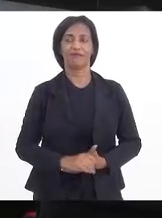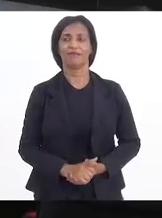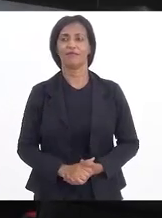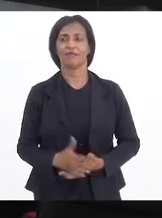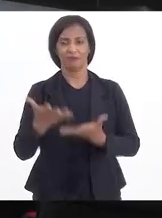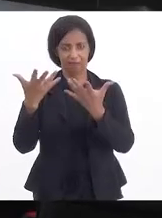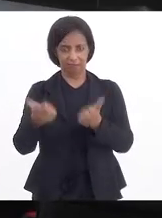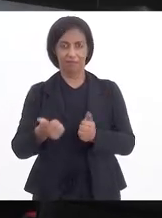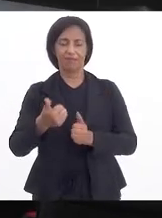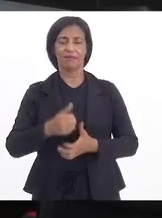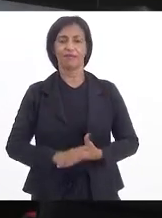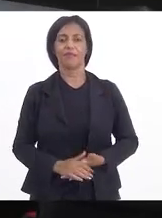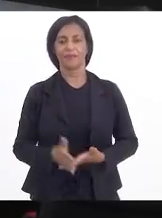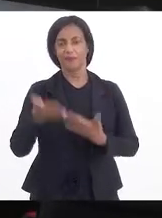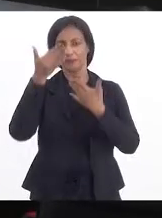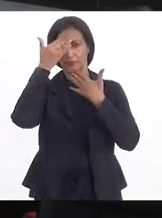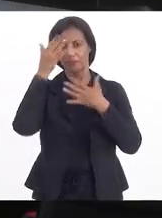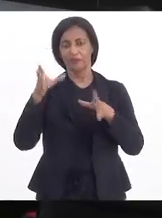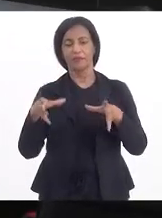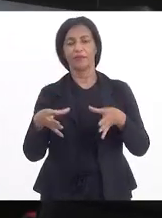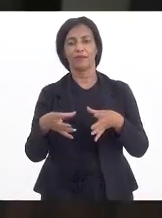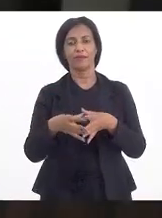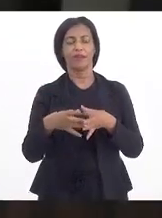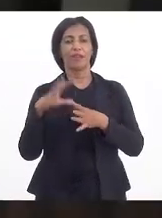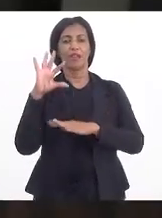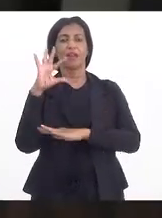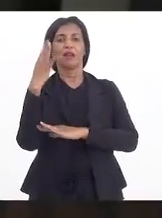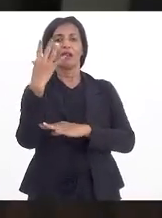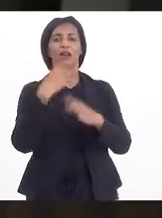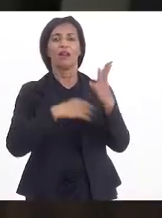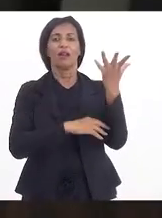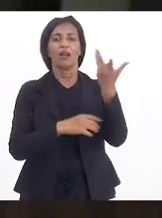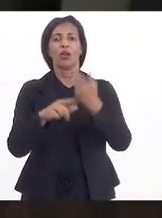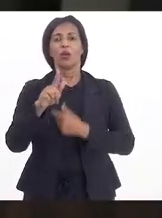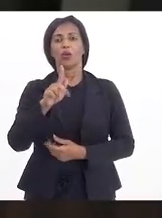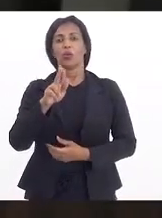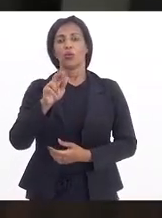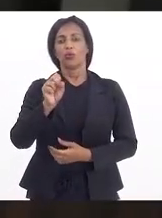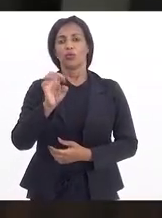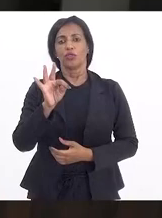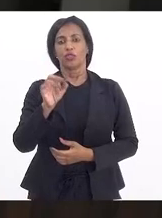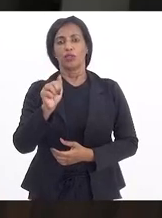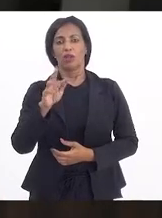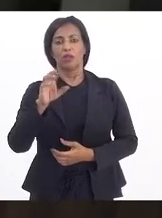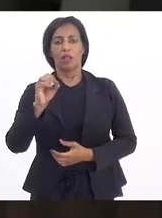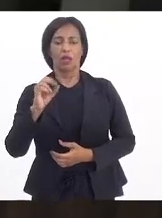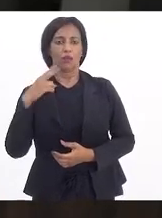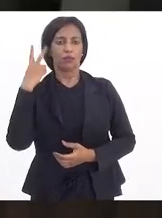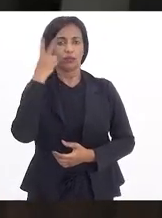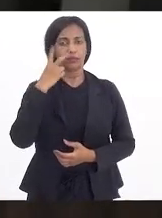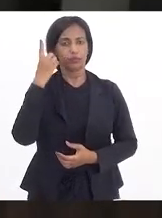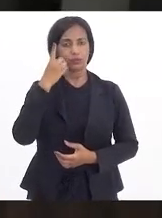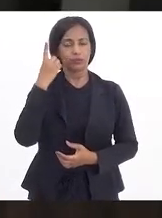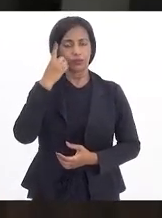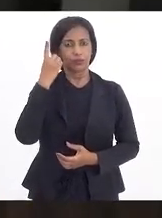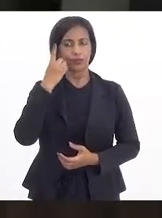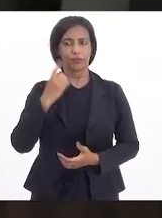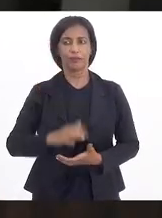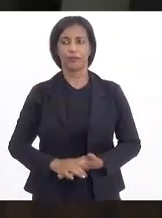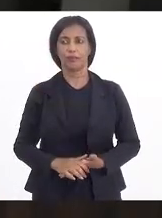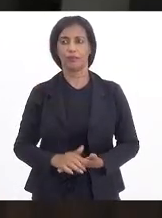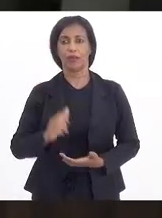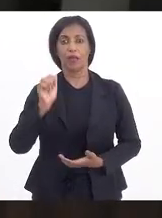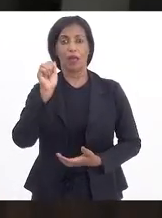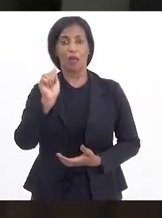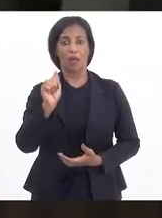é favorável obrigado pela comissão de Meio Ambiente Deputado Gustavo Schmidt o resultado Gustavo Schmidt